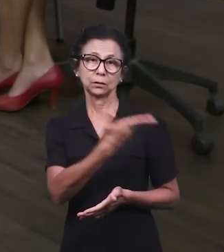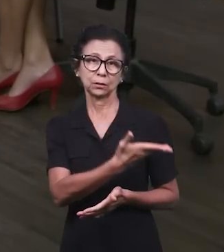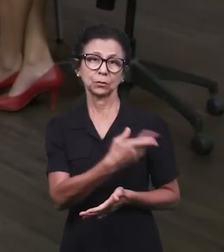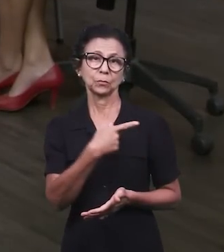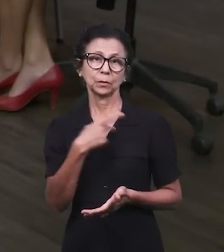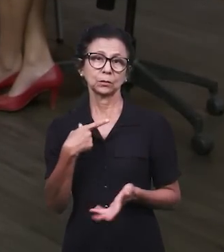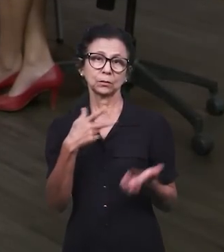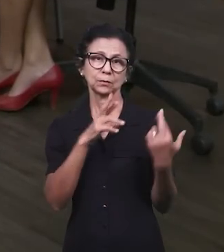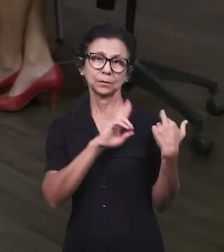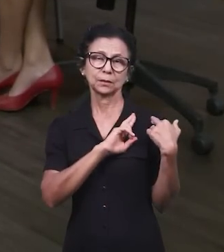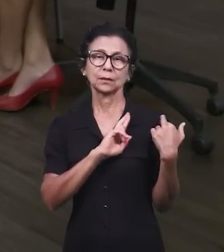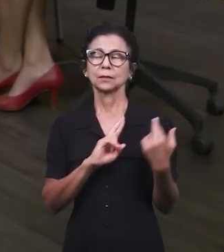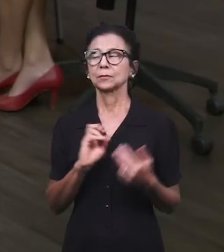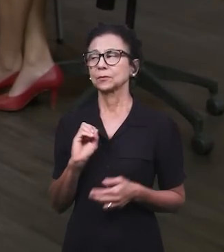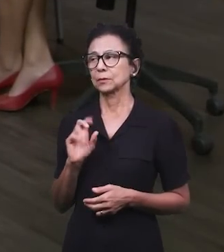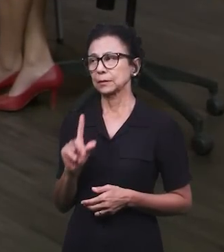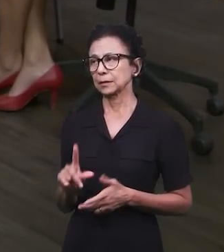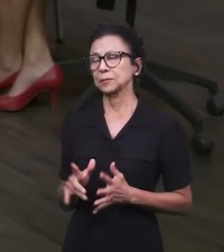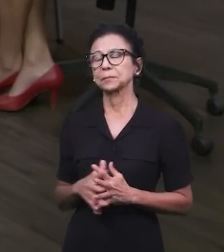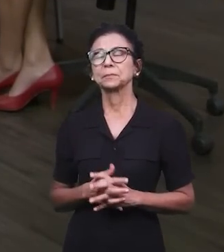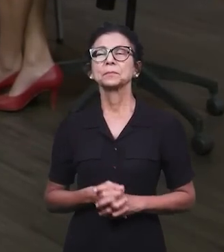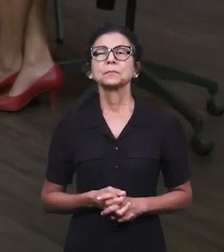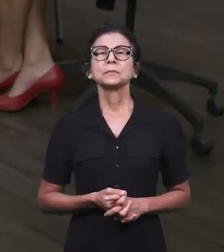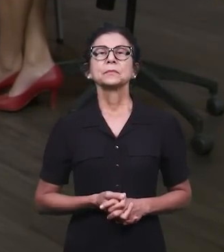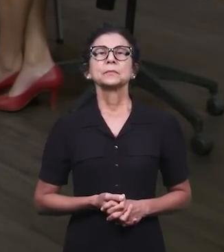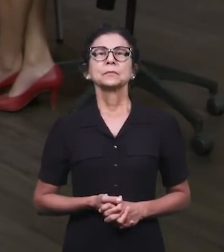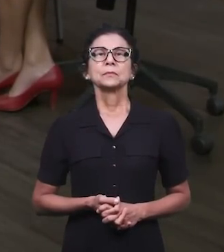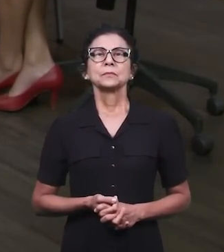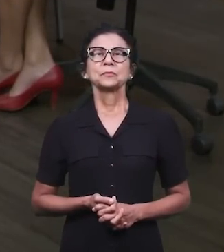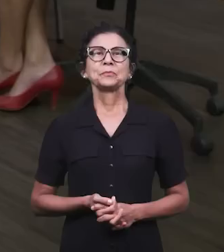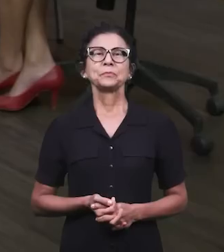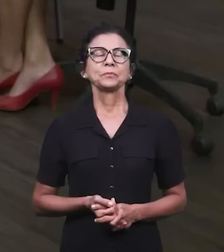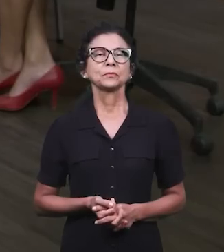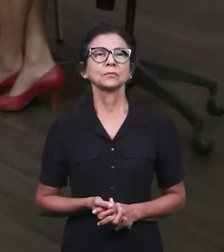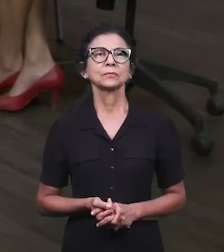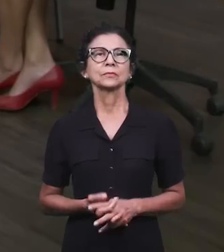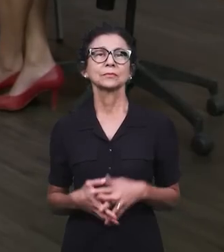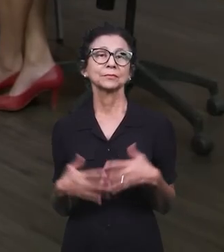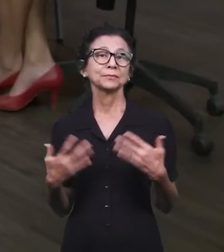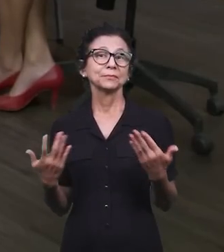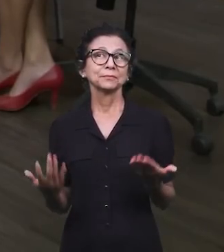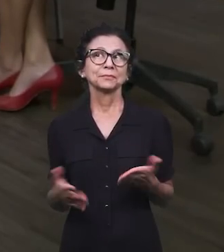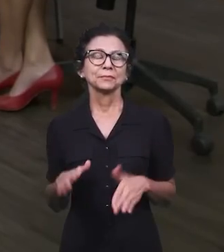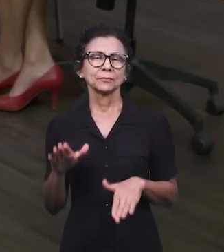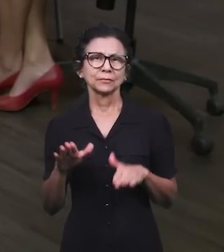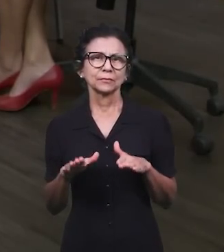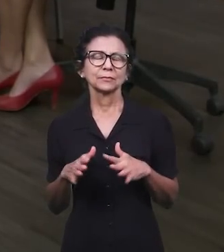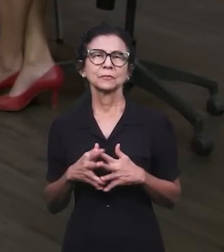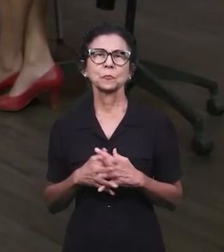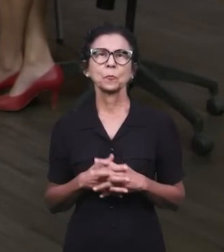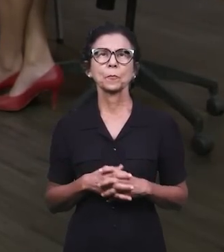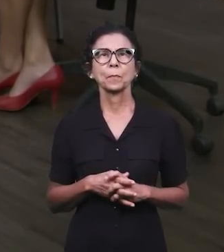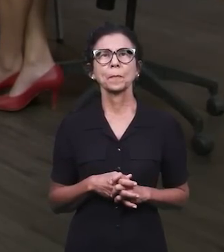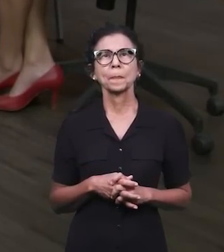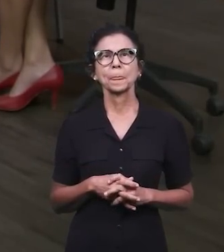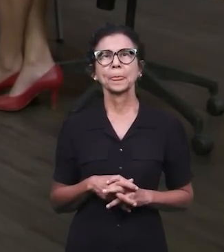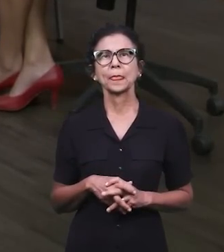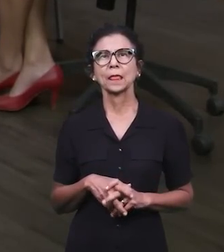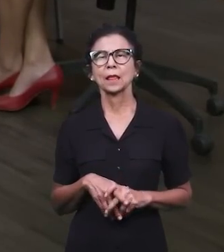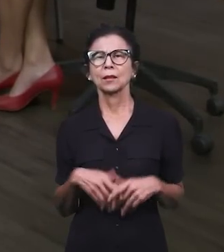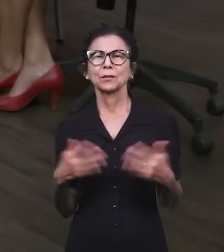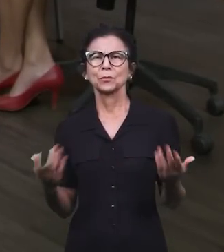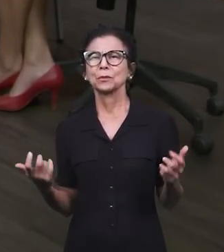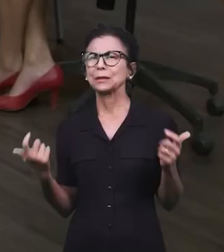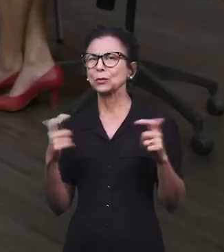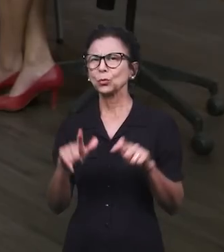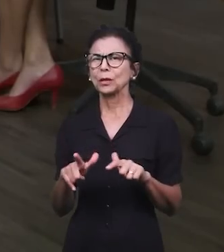está pastoreando. Exatamente, é isso aí. Né? E os jovens muito bem aqui. Explicado. Pronto. Então, porque às vezes a gente que está aqui, fala, eu sou da igreja de Moby Dick, todo mundo